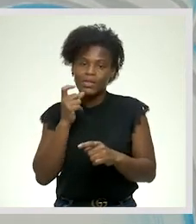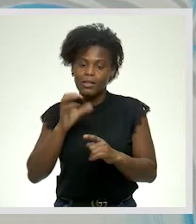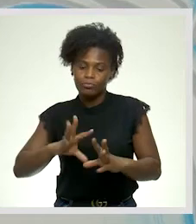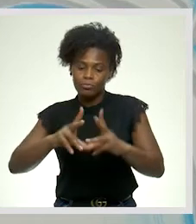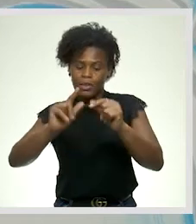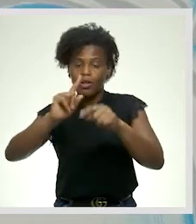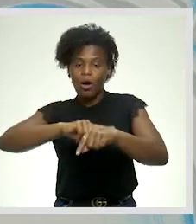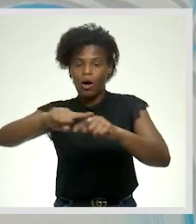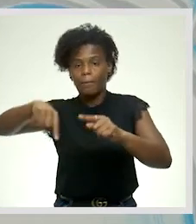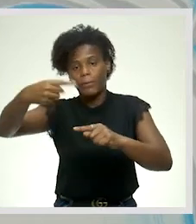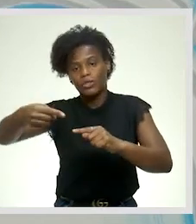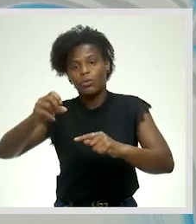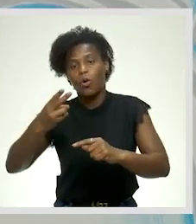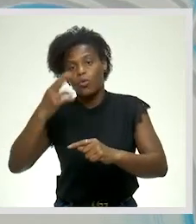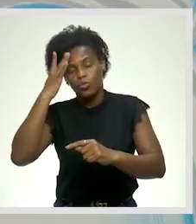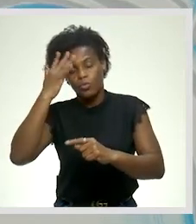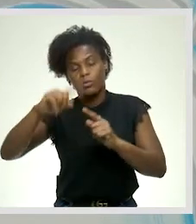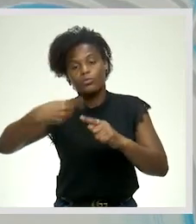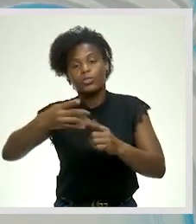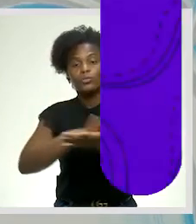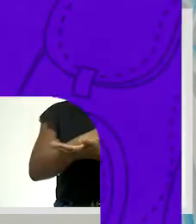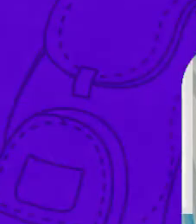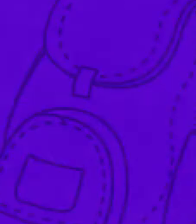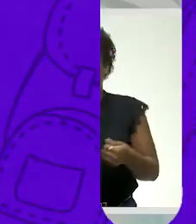próximas horas ou no próximo número do jornal.